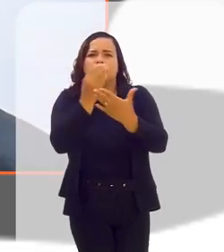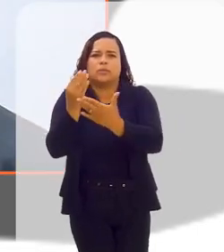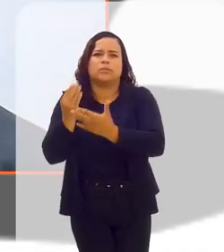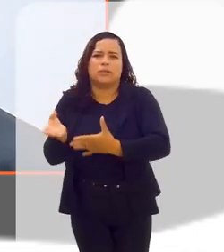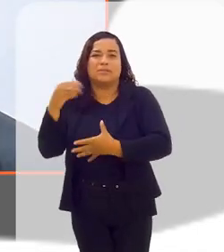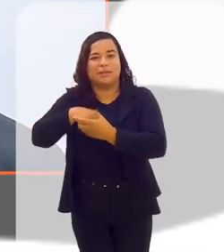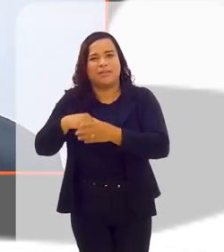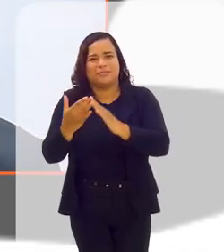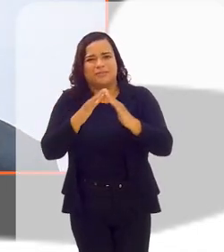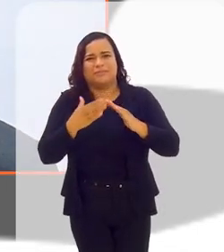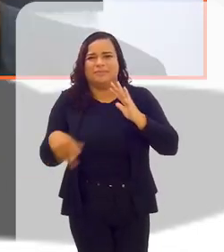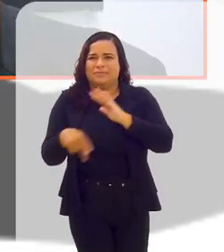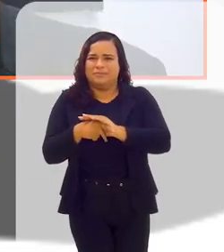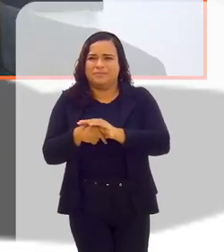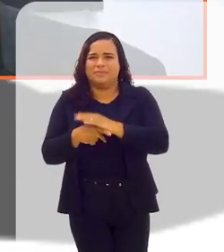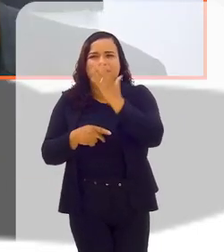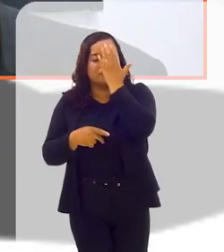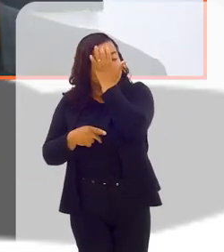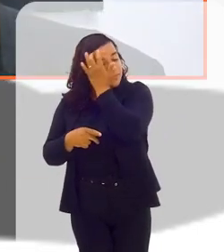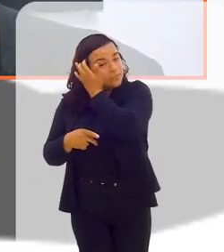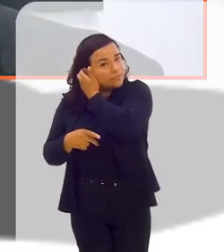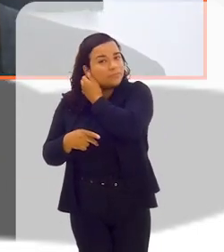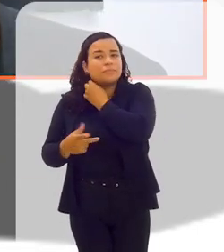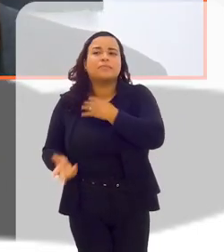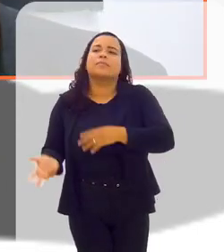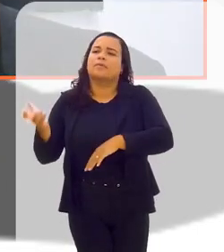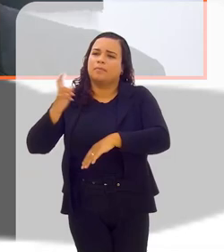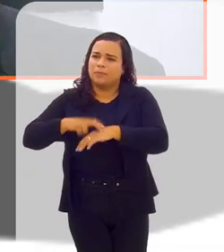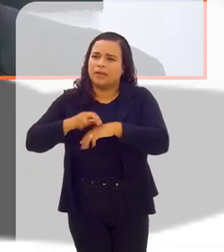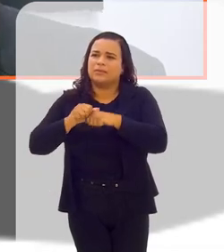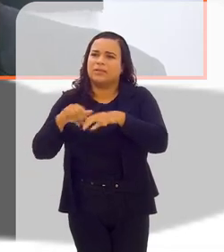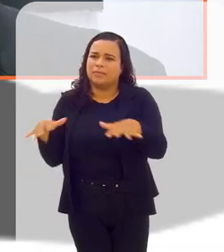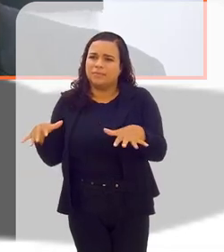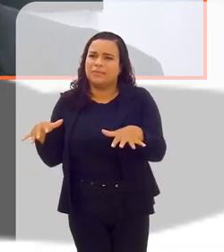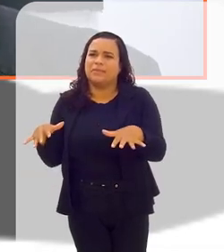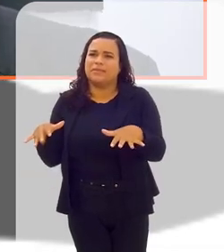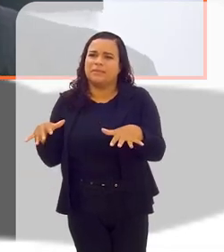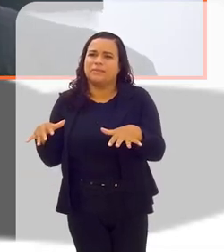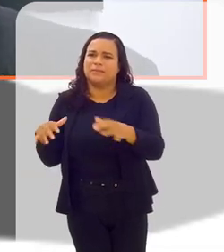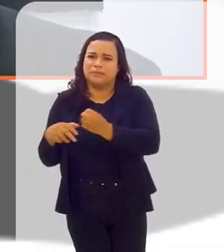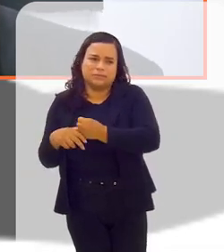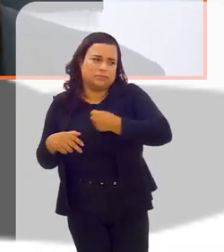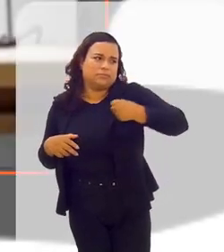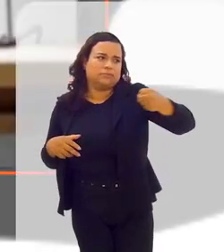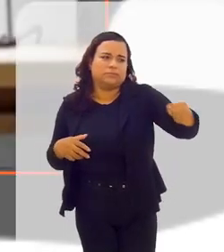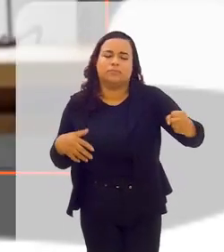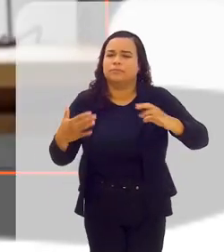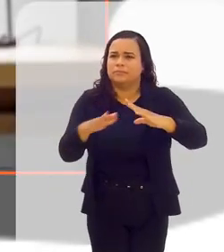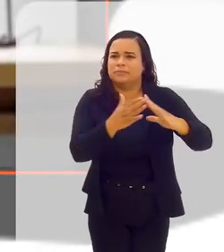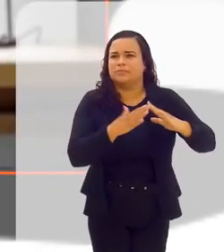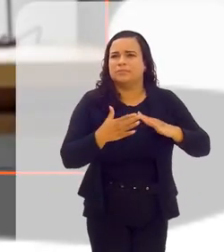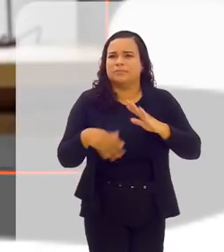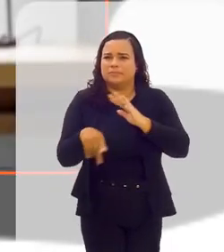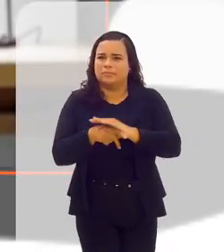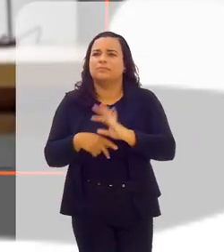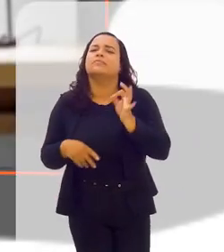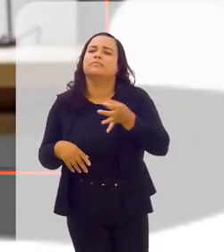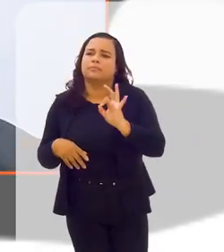doação dentro das favelas, né? E Ah, eu então fui foi muito a bem. pandemia que levou a Ecobelli para dentro da